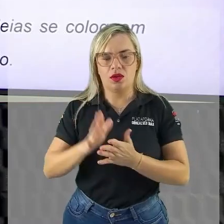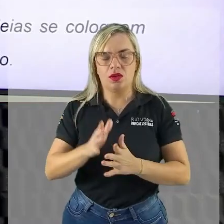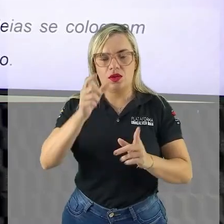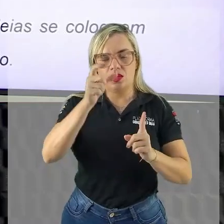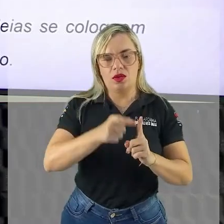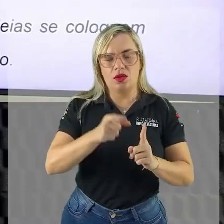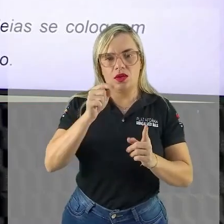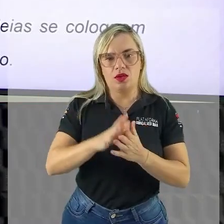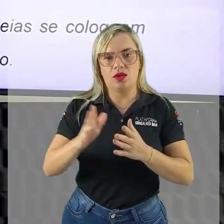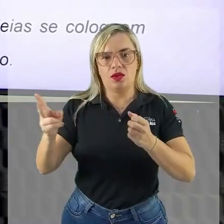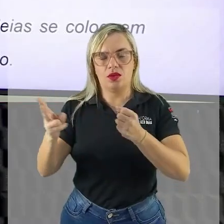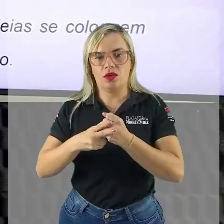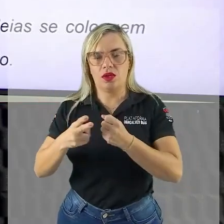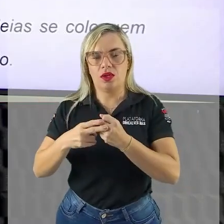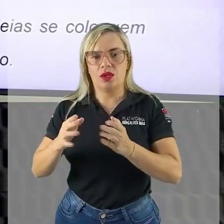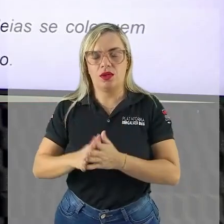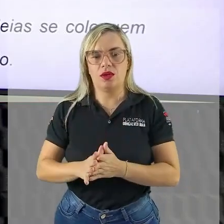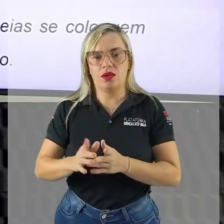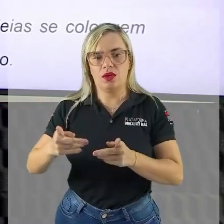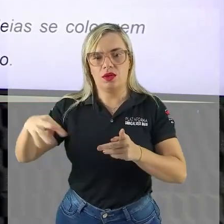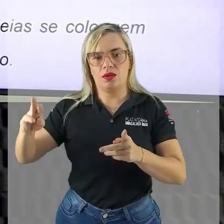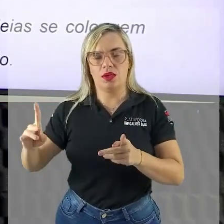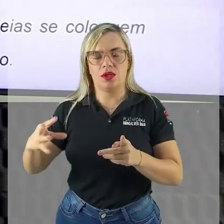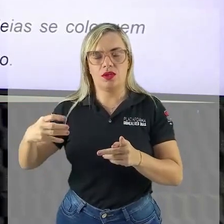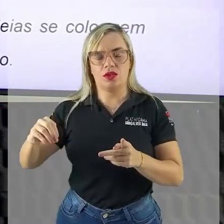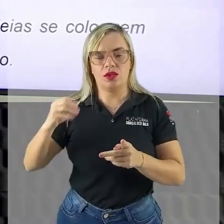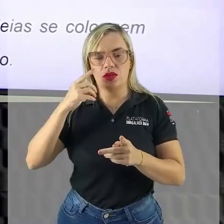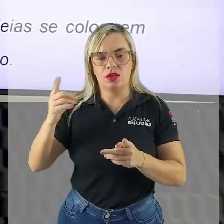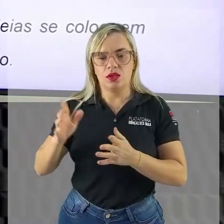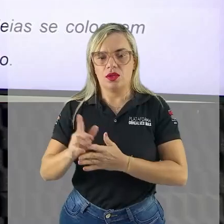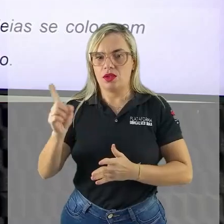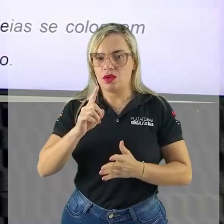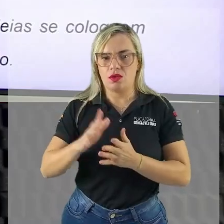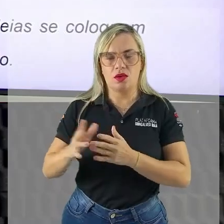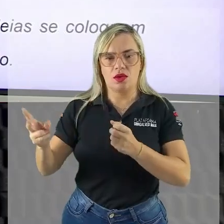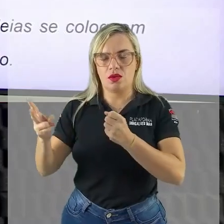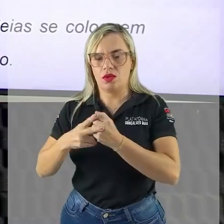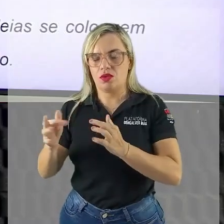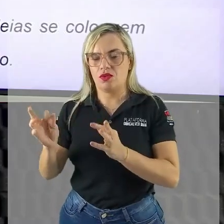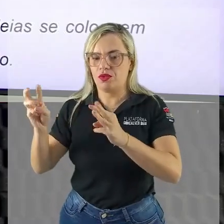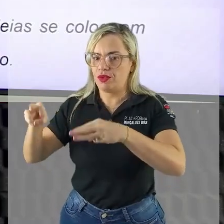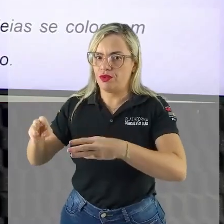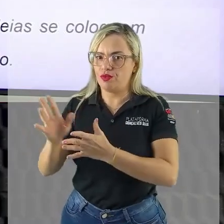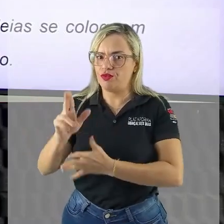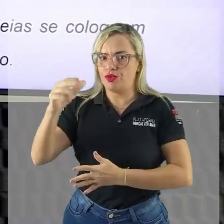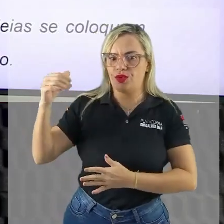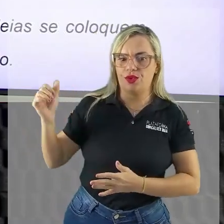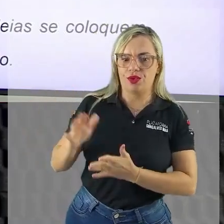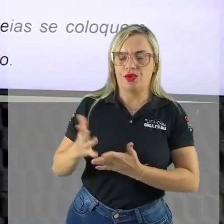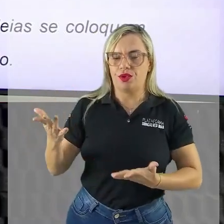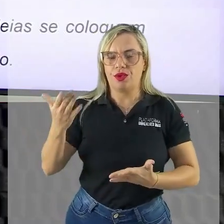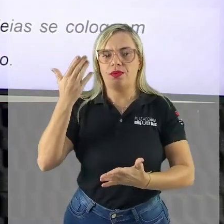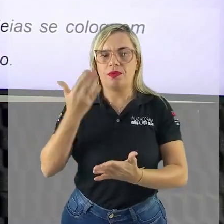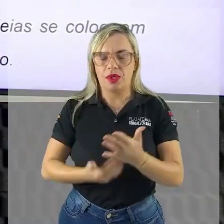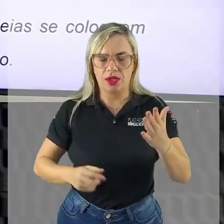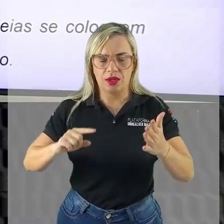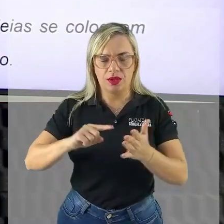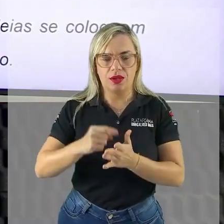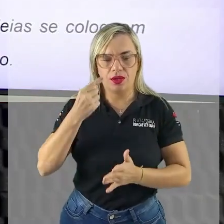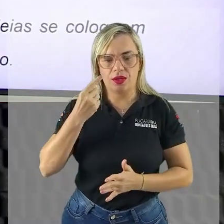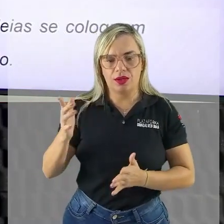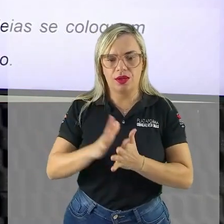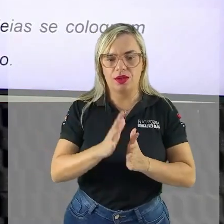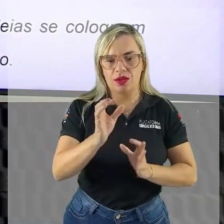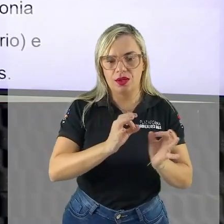verbo e predicado, eu não vou colocar o verbo ali no fim. Isso vai prejudicar o entendimento do meu texto, tá? A ordem lógica exige que as ideias